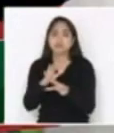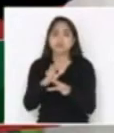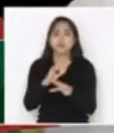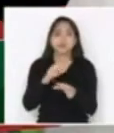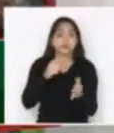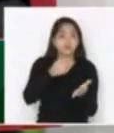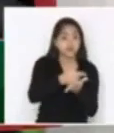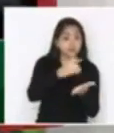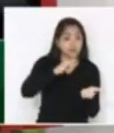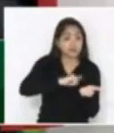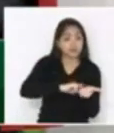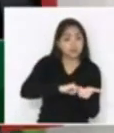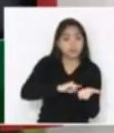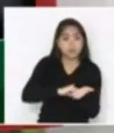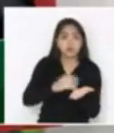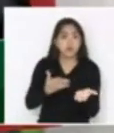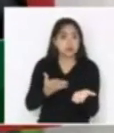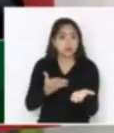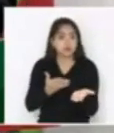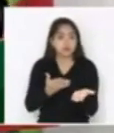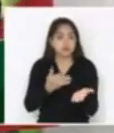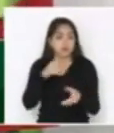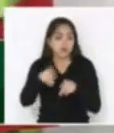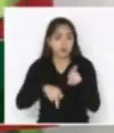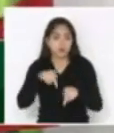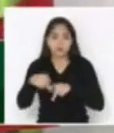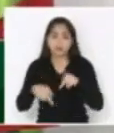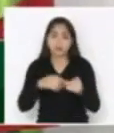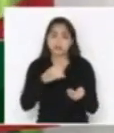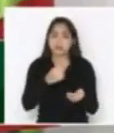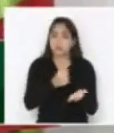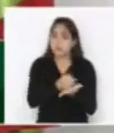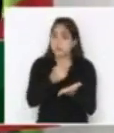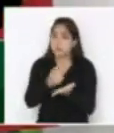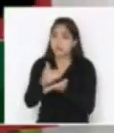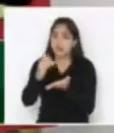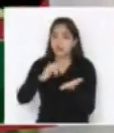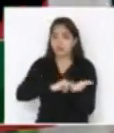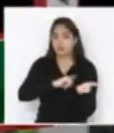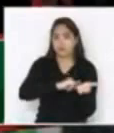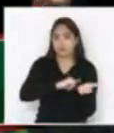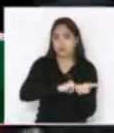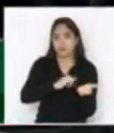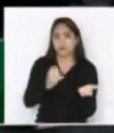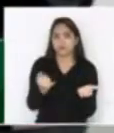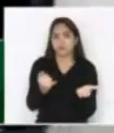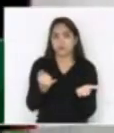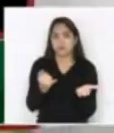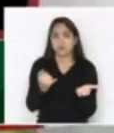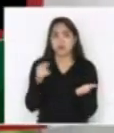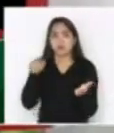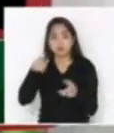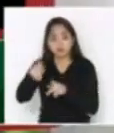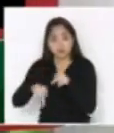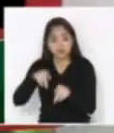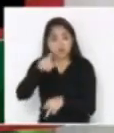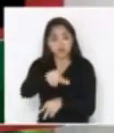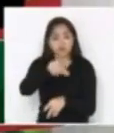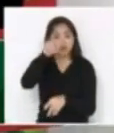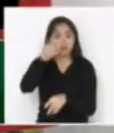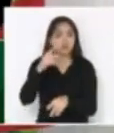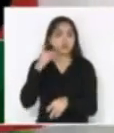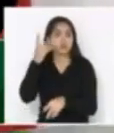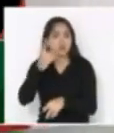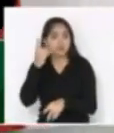isso, e nós temos que dar resposta aqui, porque quando a população elege um político, é para buscar